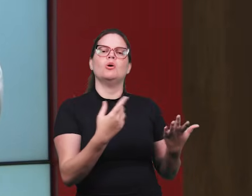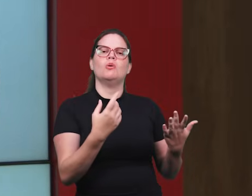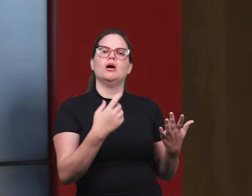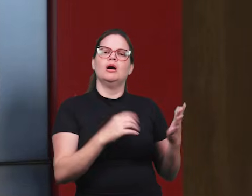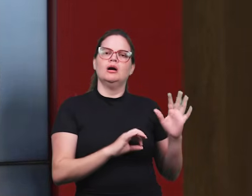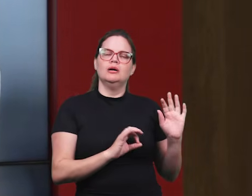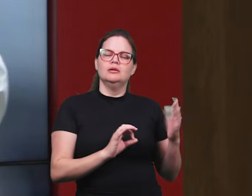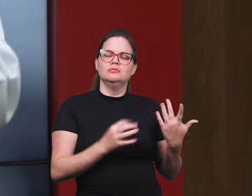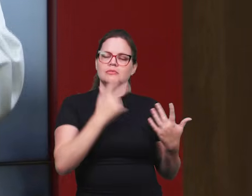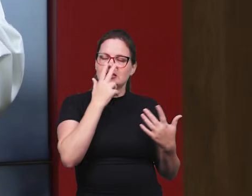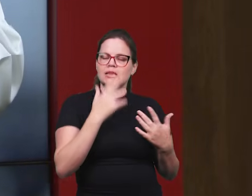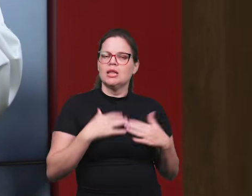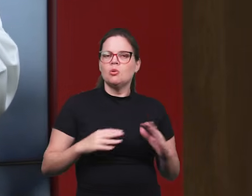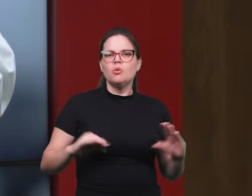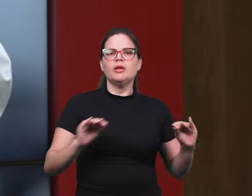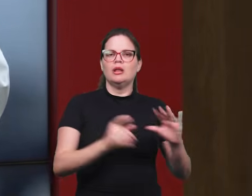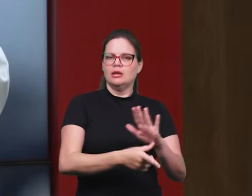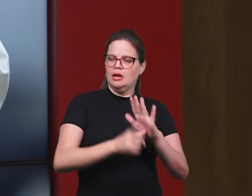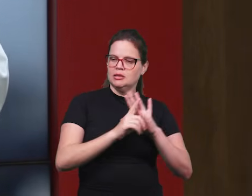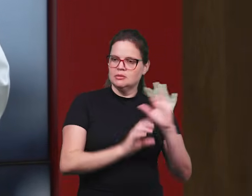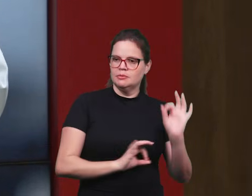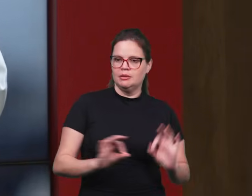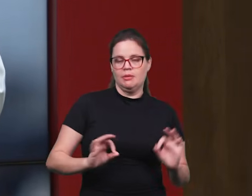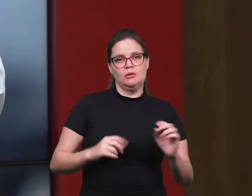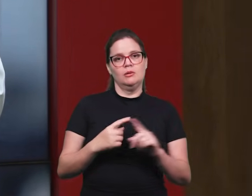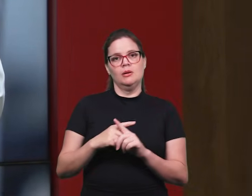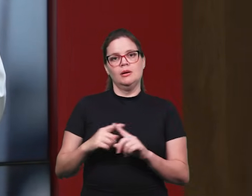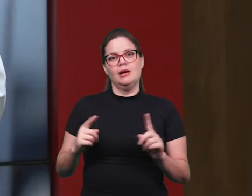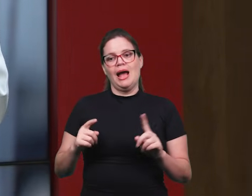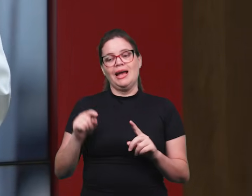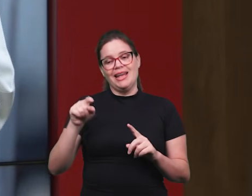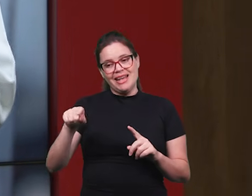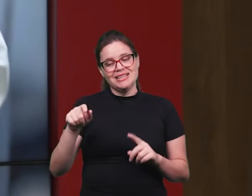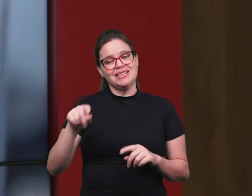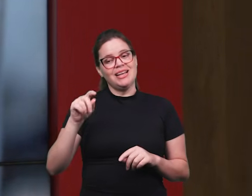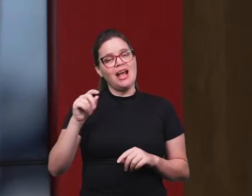você tem que ter o quê? Segurança do procedimento. Às